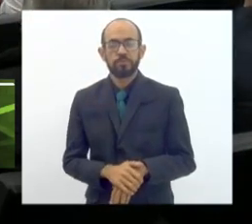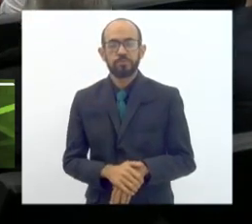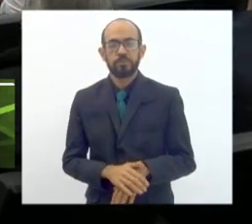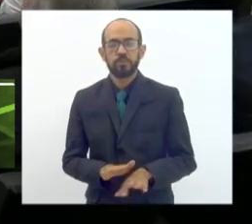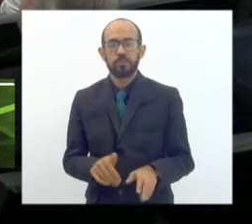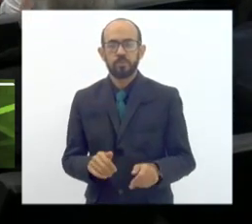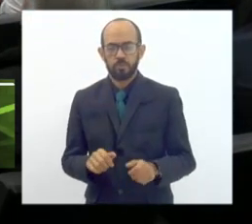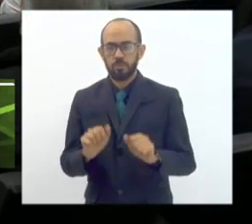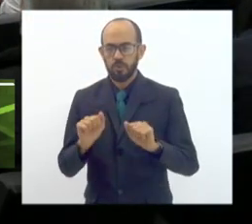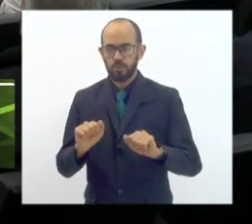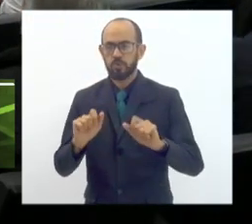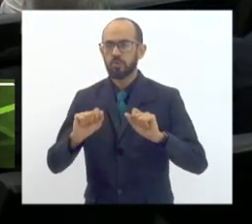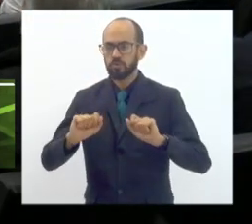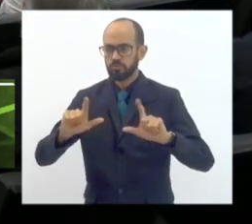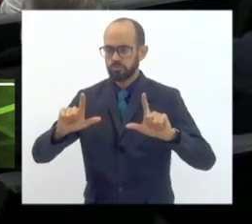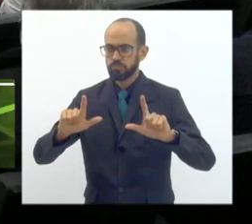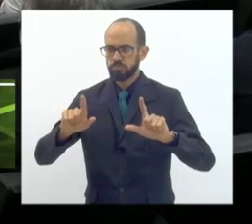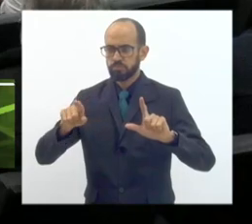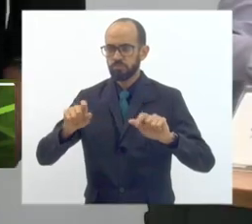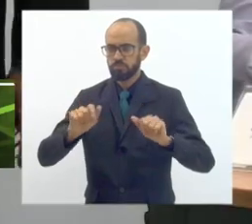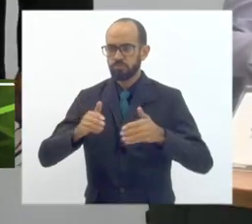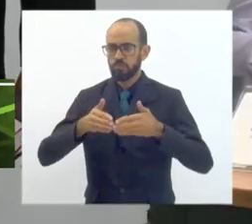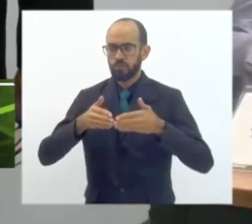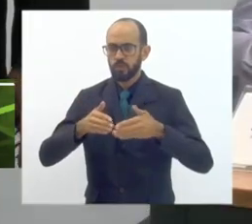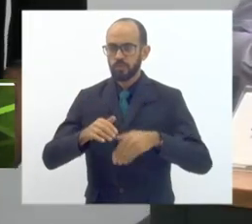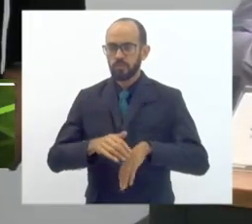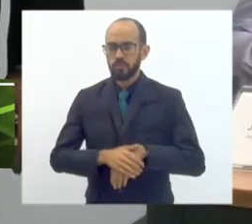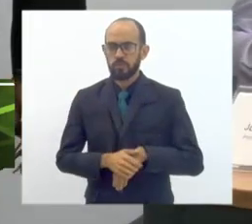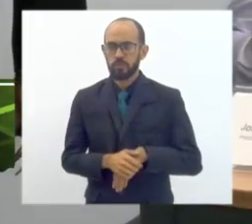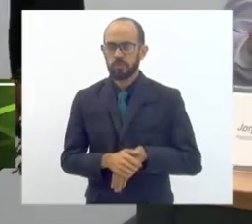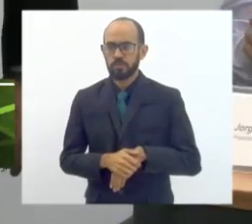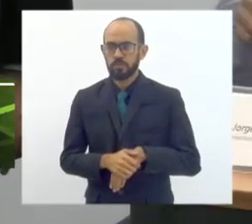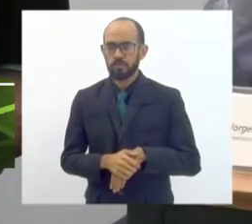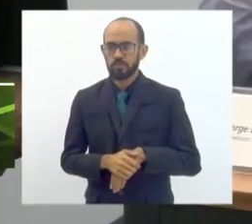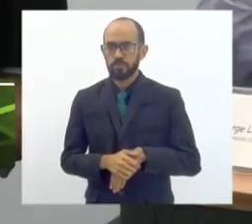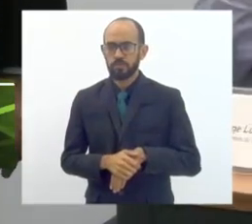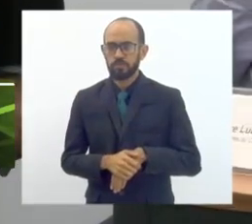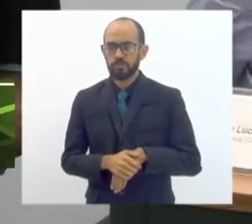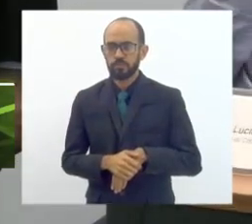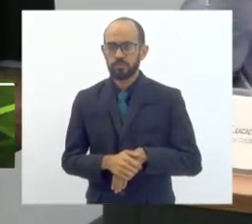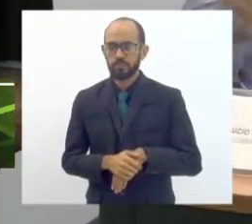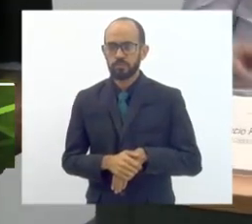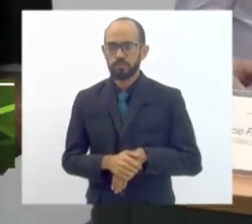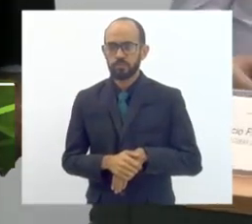Pode colocar para a gente aí? Deixa eu passar aqui para o meu...